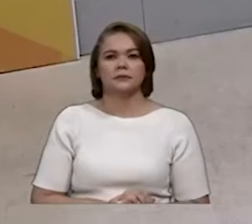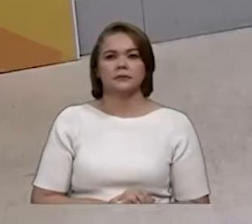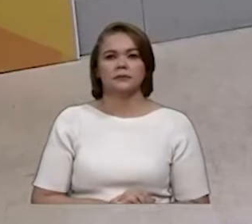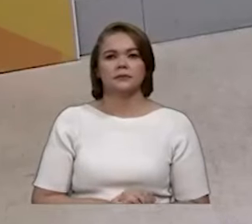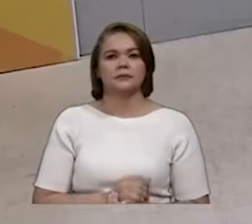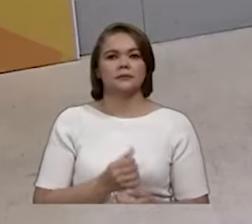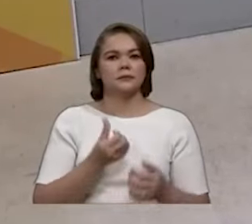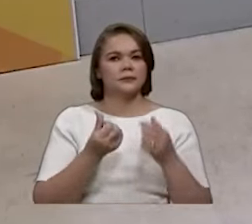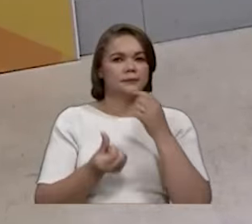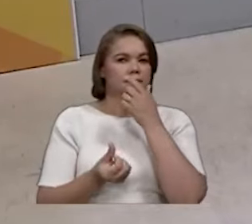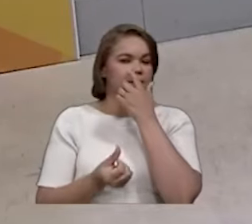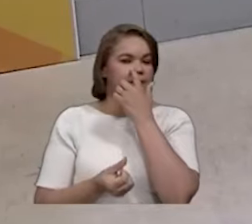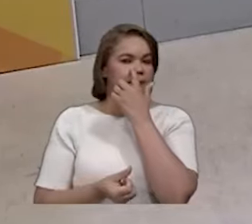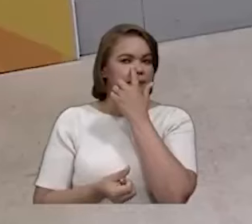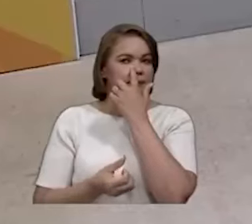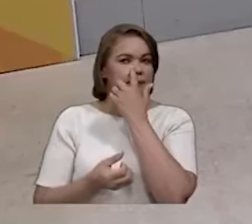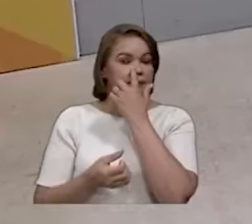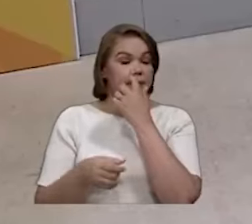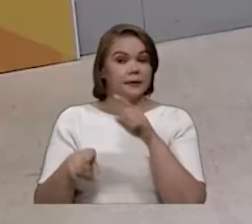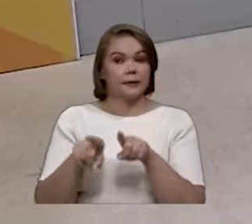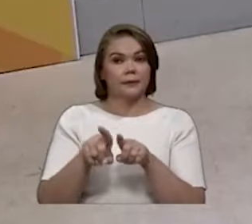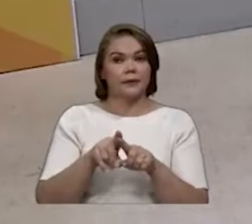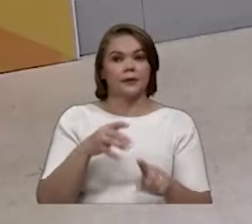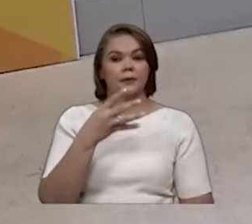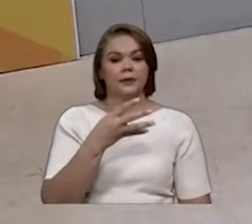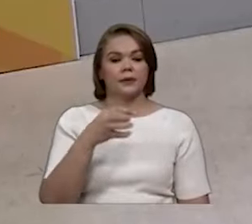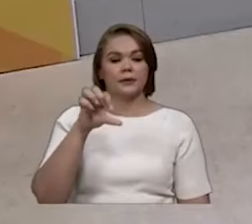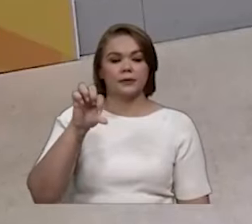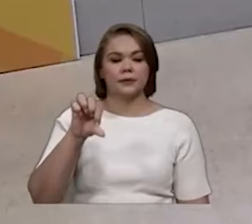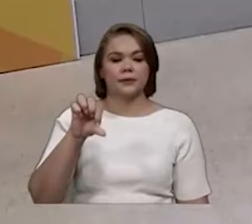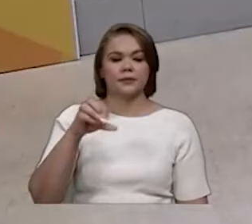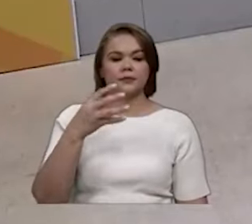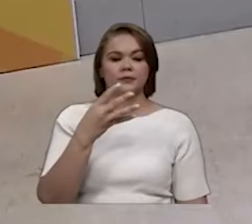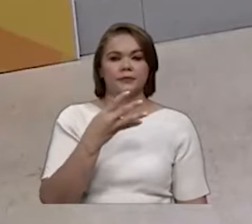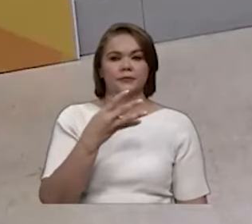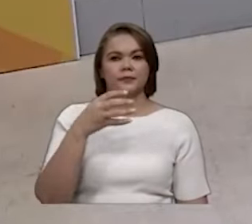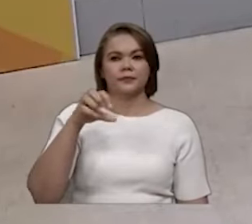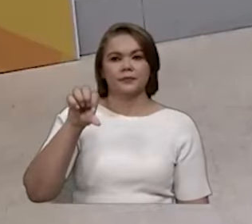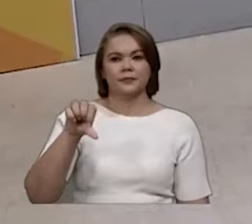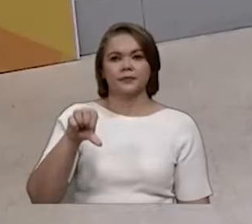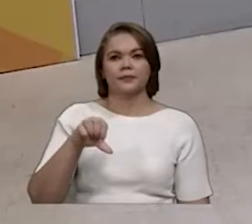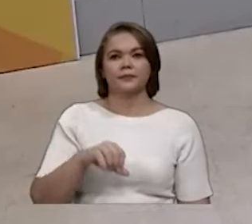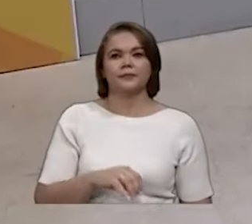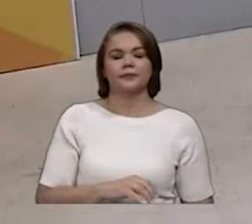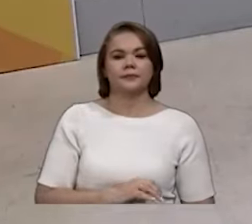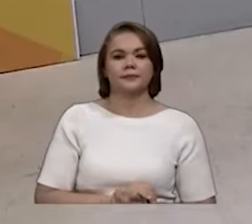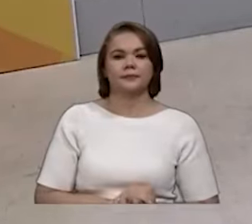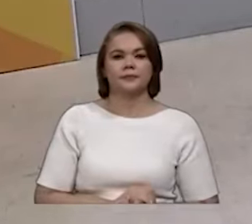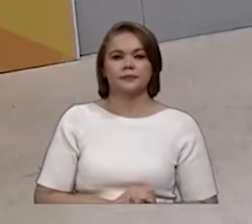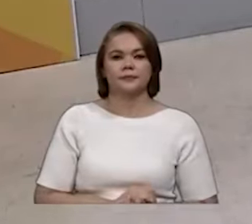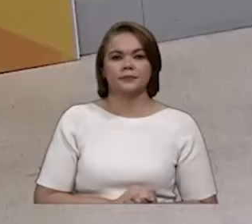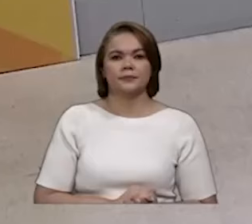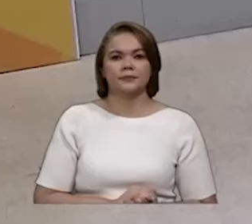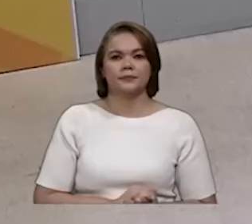6. Seis e também 49. 49 valendo.